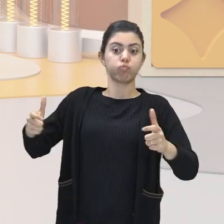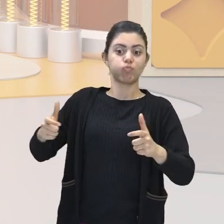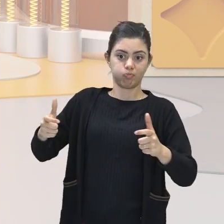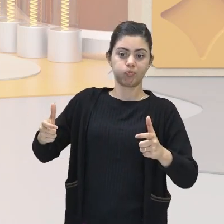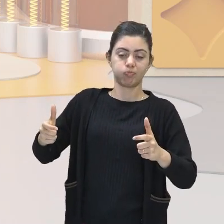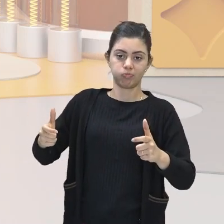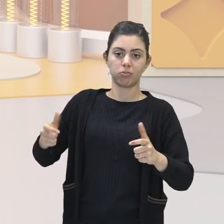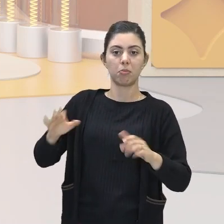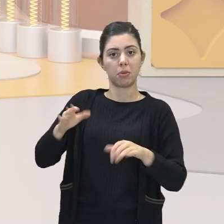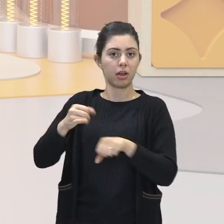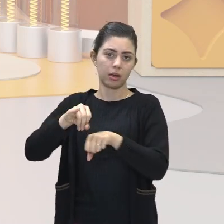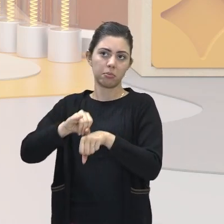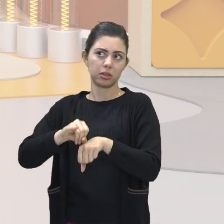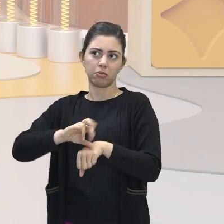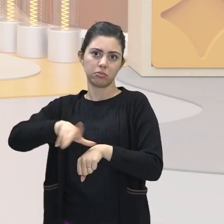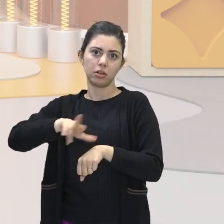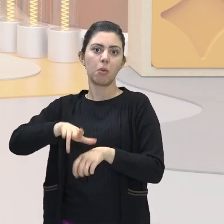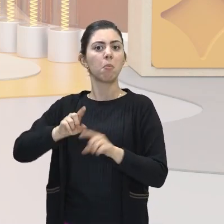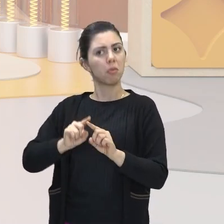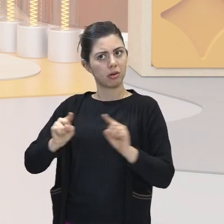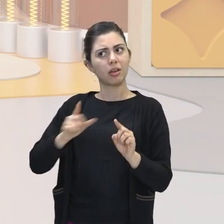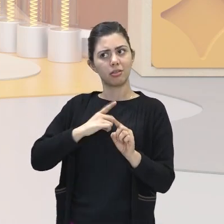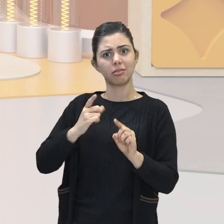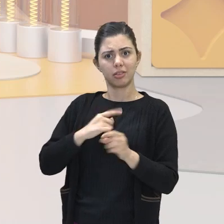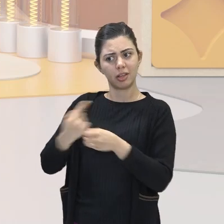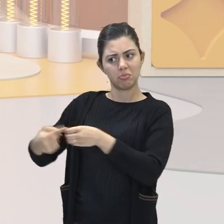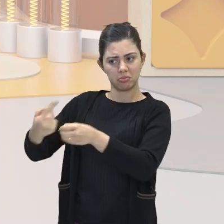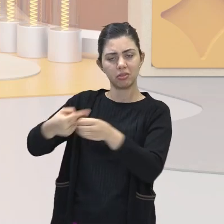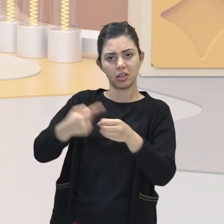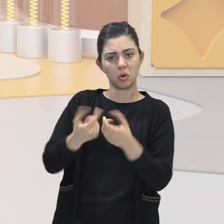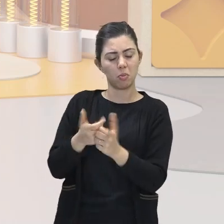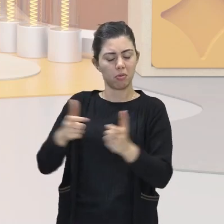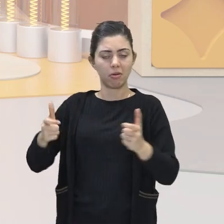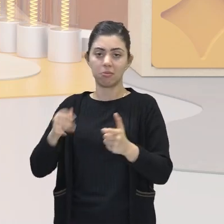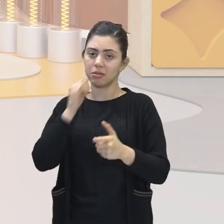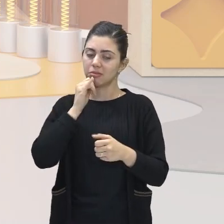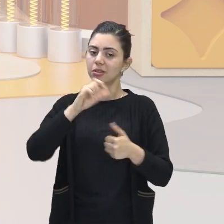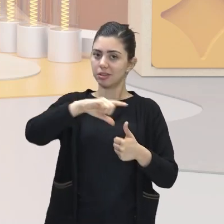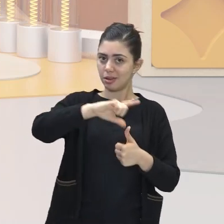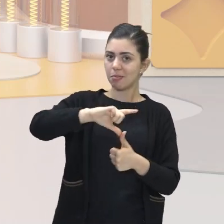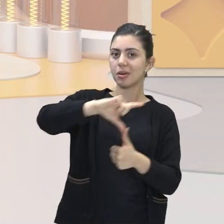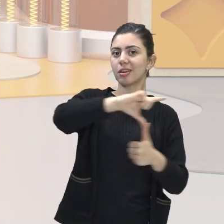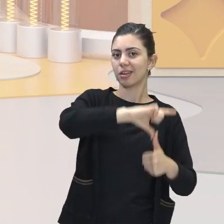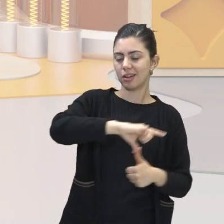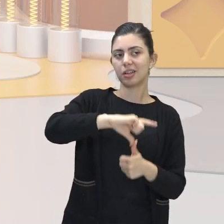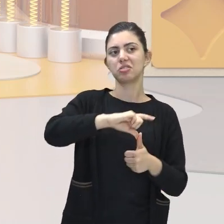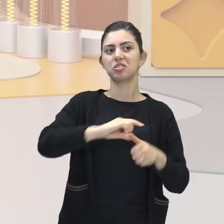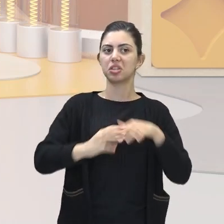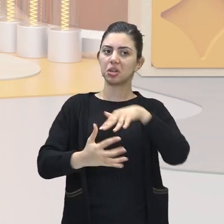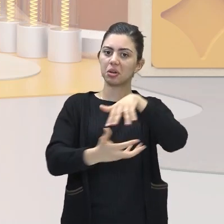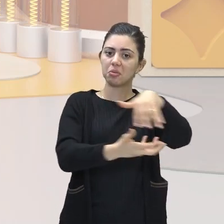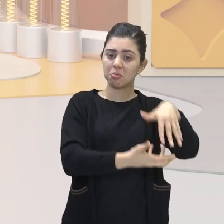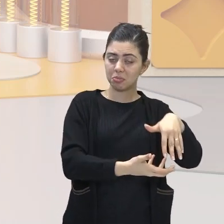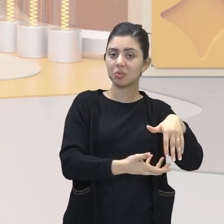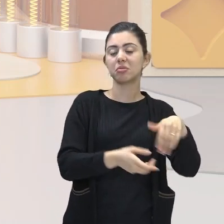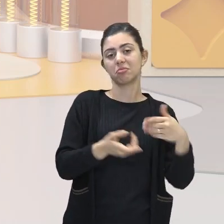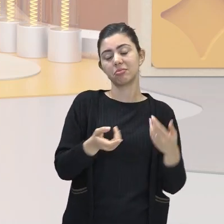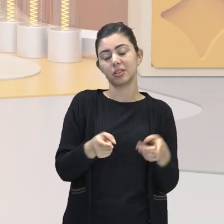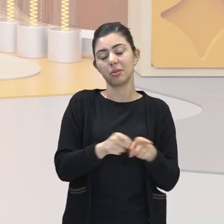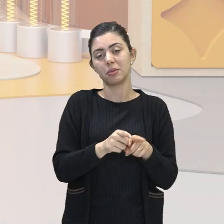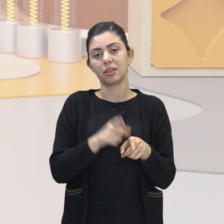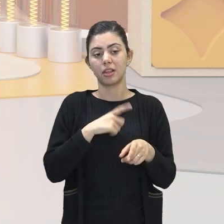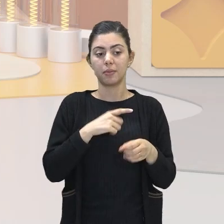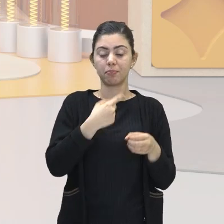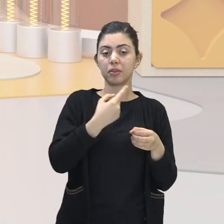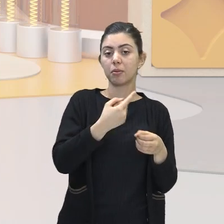mesmo não sendo a capital, né? Existem vários exemplos ao longo da América Latina, do mundo todo, de cidades que não